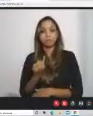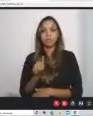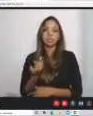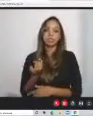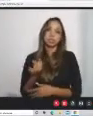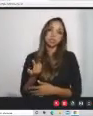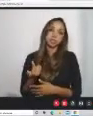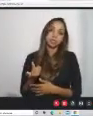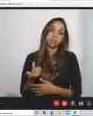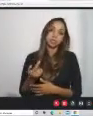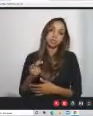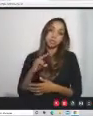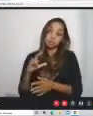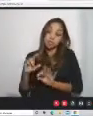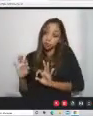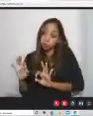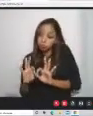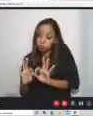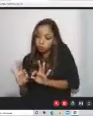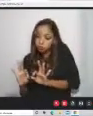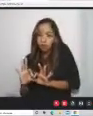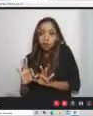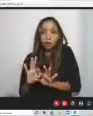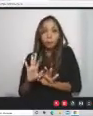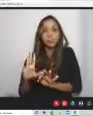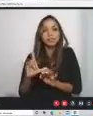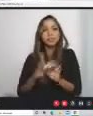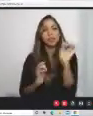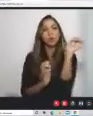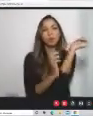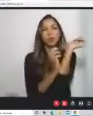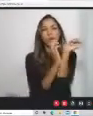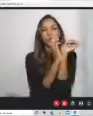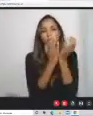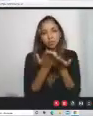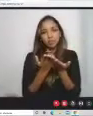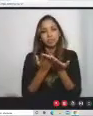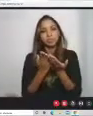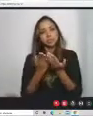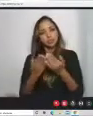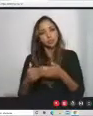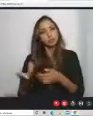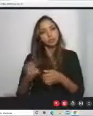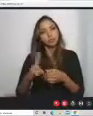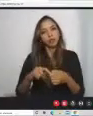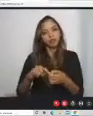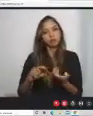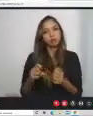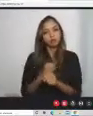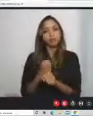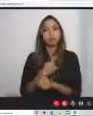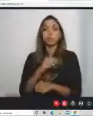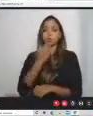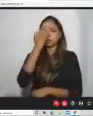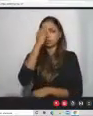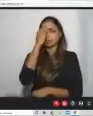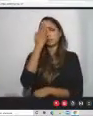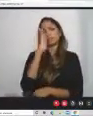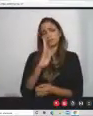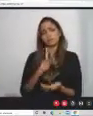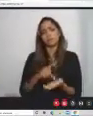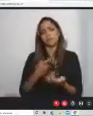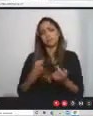essa adequação só nos trâmites burocráticos para que seja retomado. A gente entende a necessidade realmente e estamos sempre